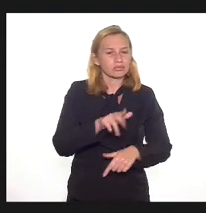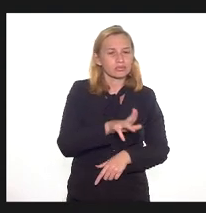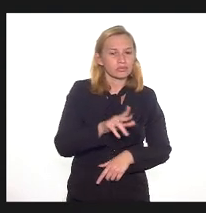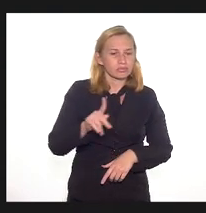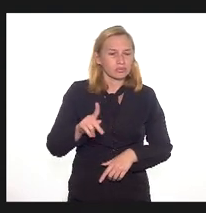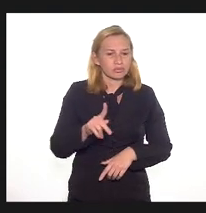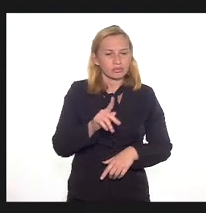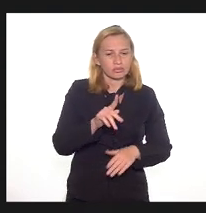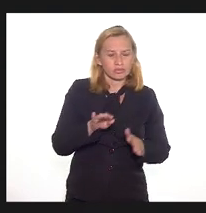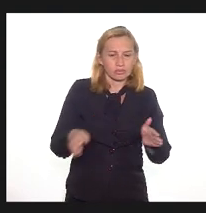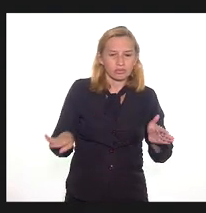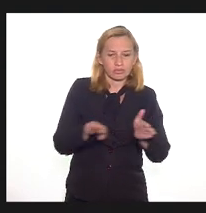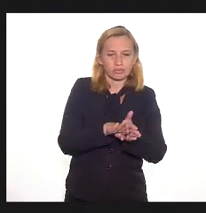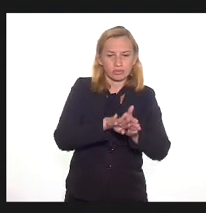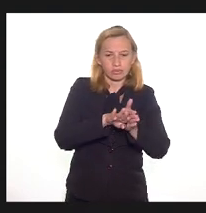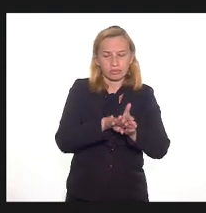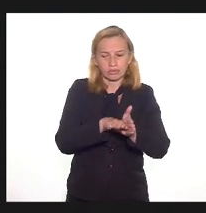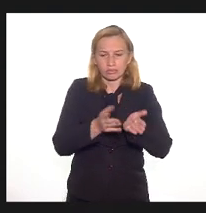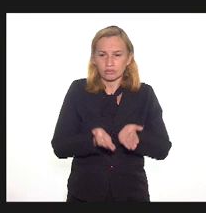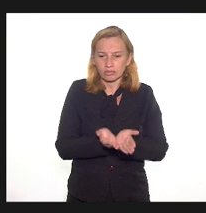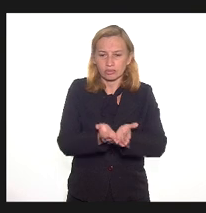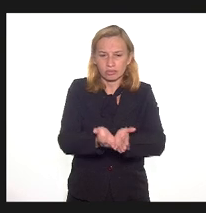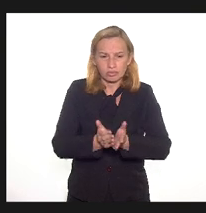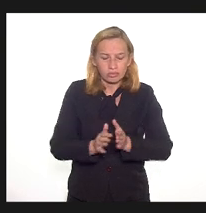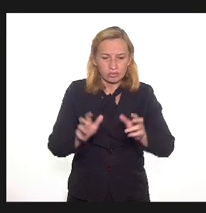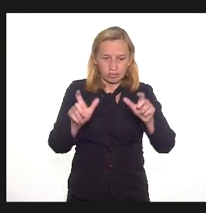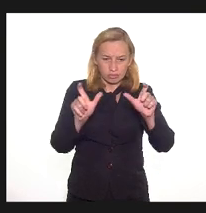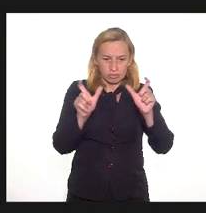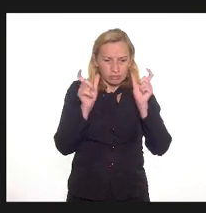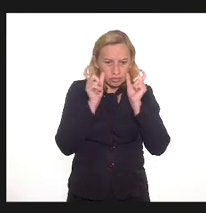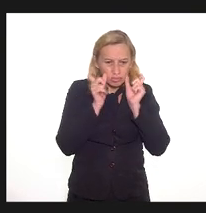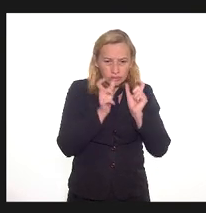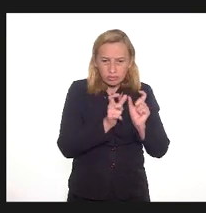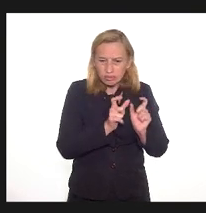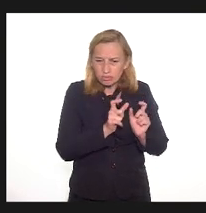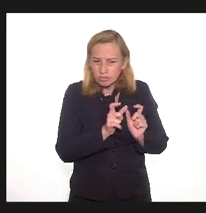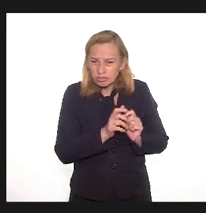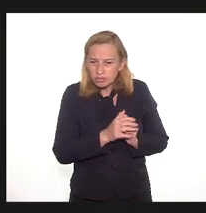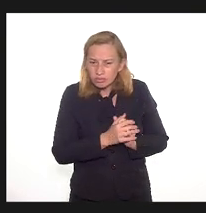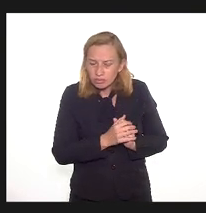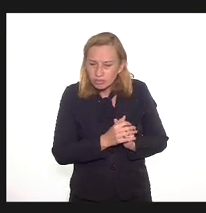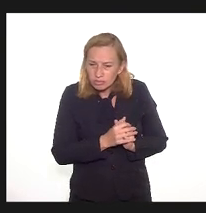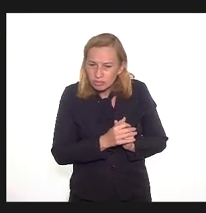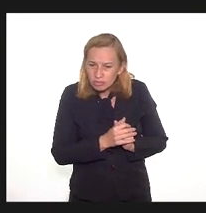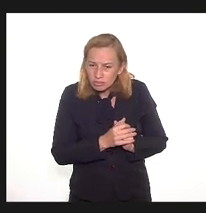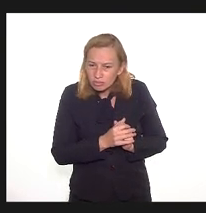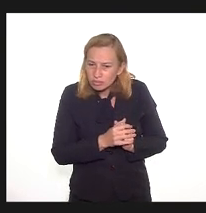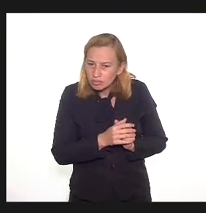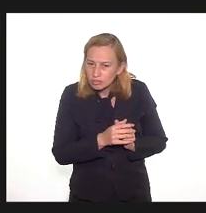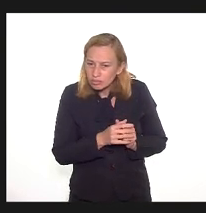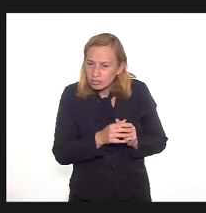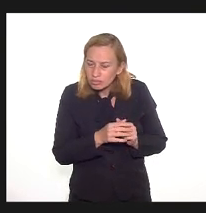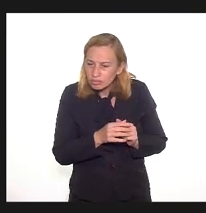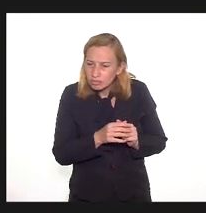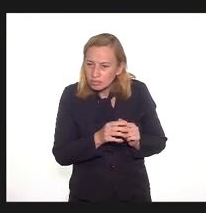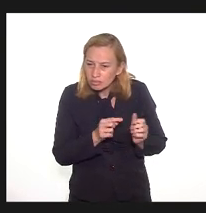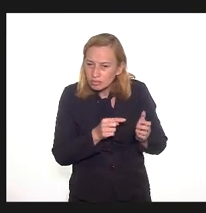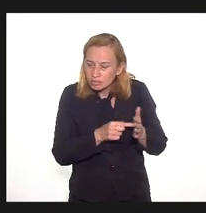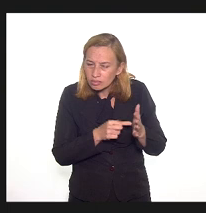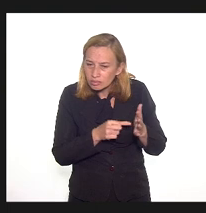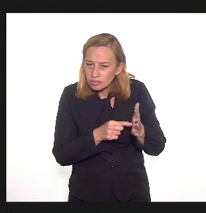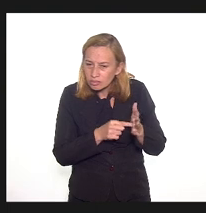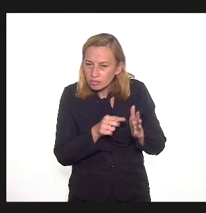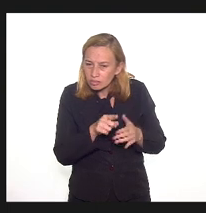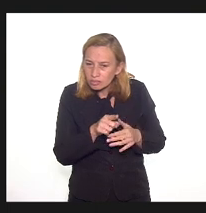aquela plataforma. Eu chamo bastante atenção aqui para esse financiamento, porque essa parte do fluxo de